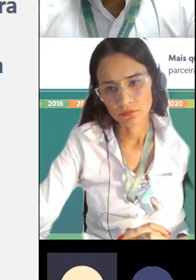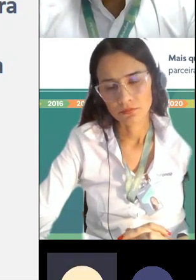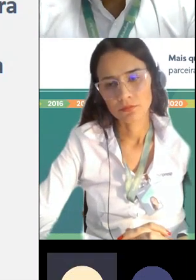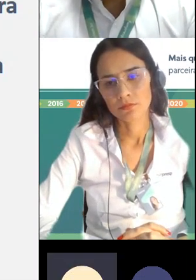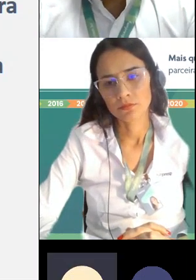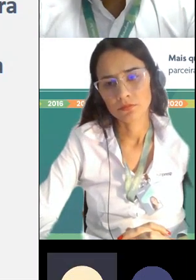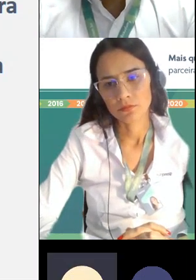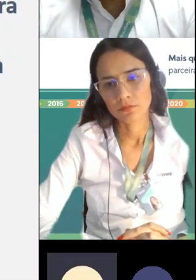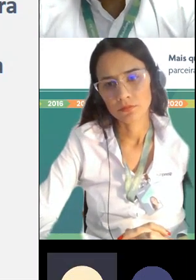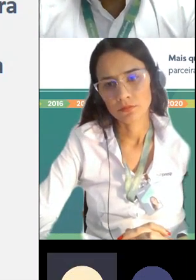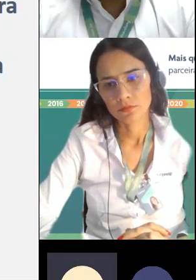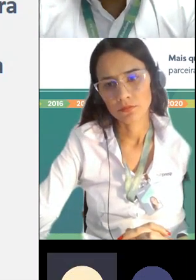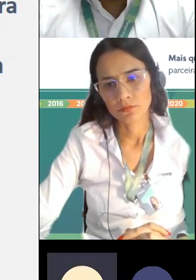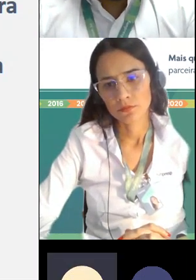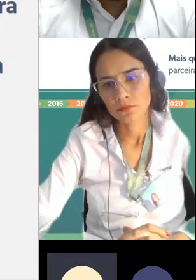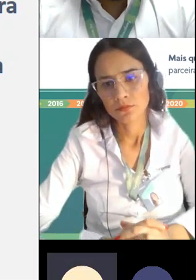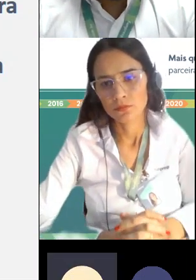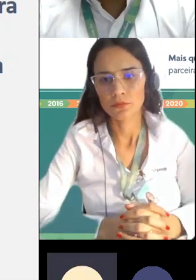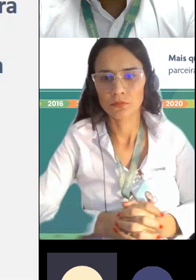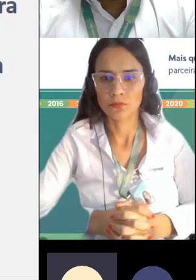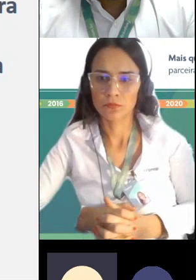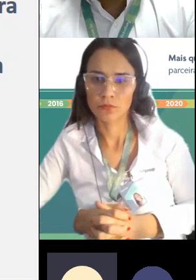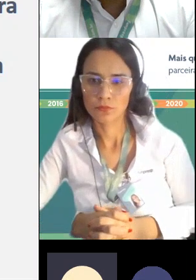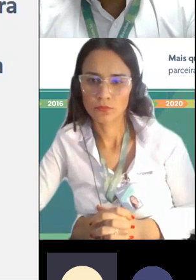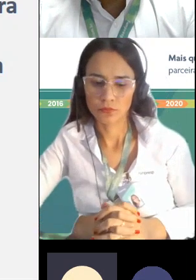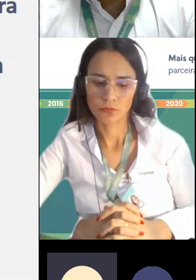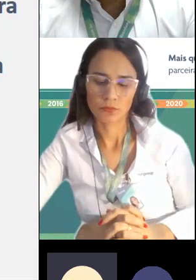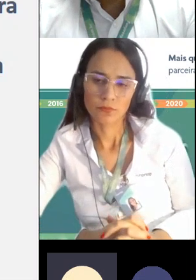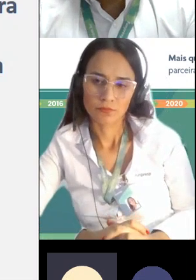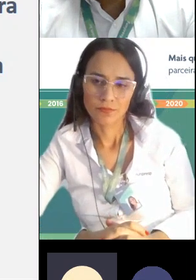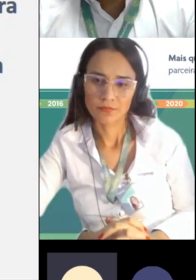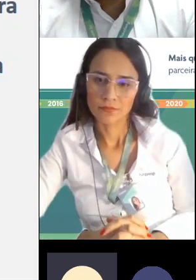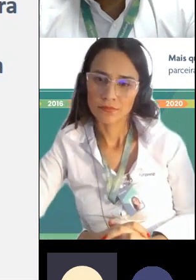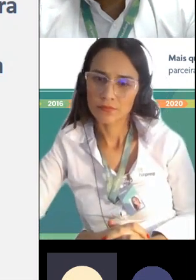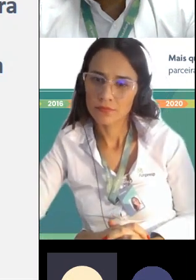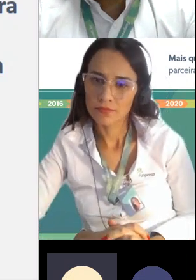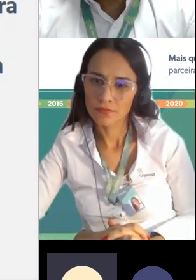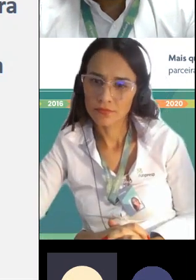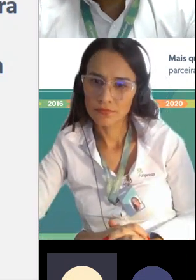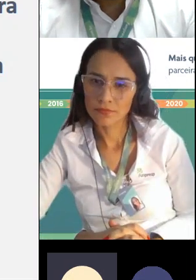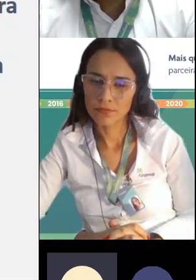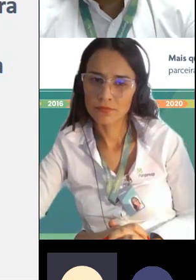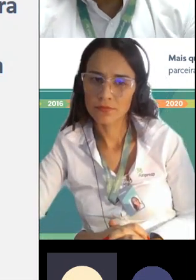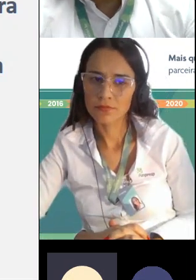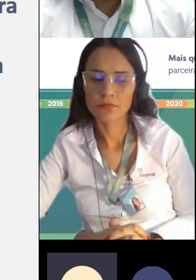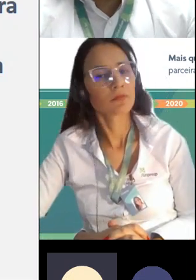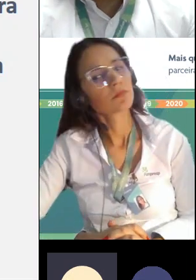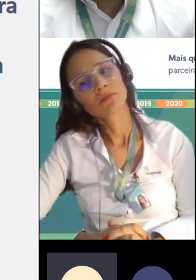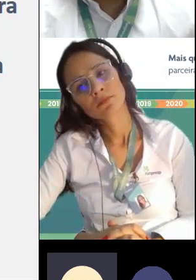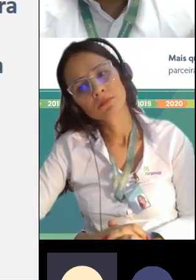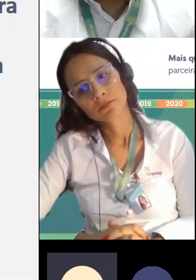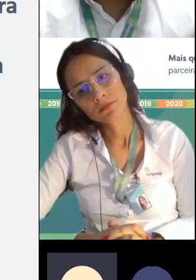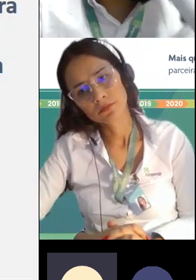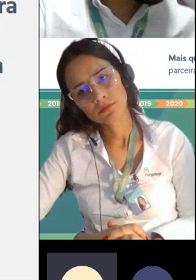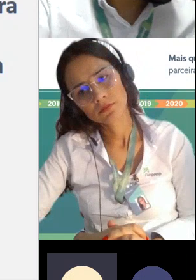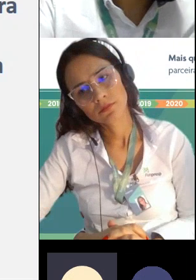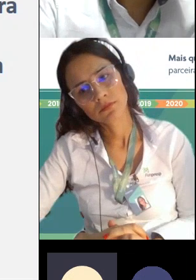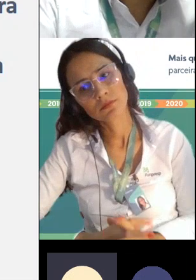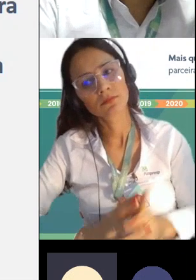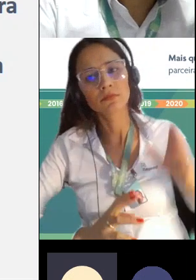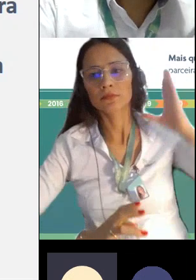Certo, então, é para ter o 100, porque eu ouvi alguma coisa no sentido assim, que antes mudou, né?